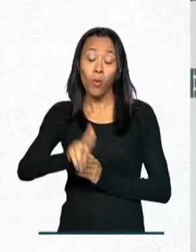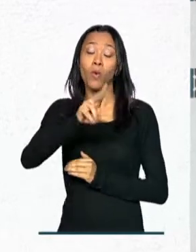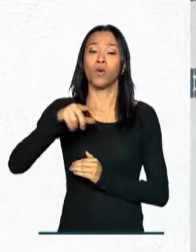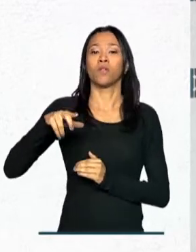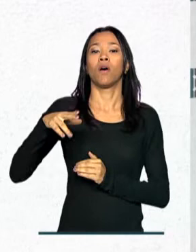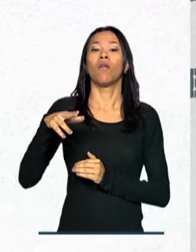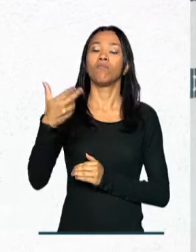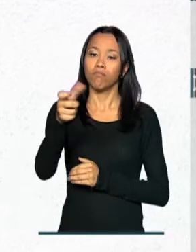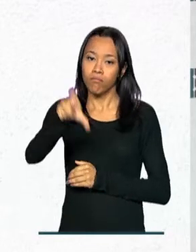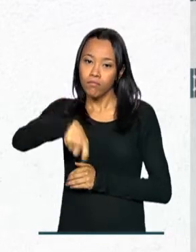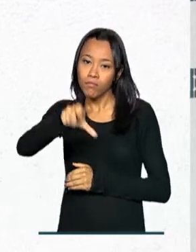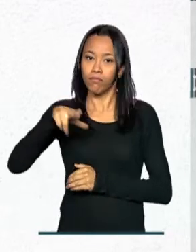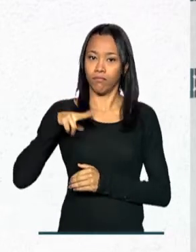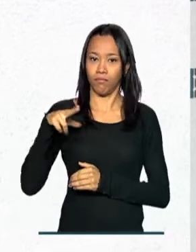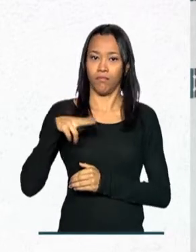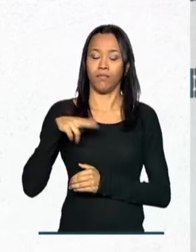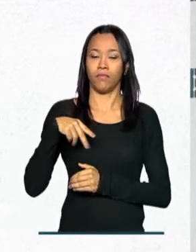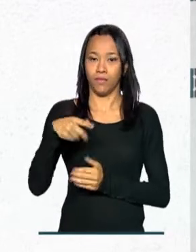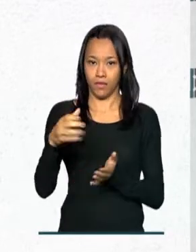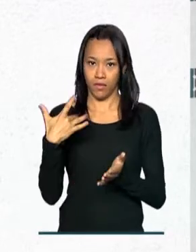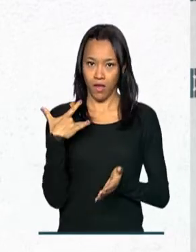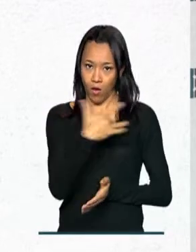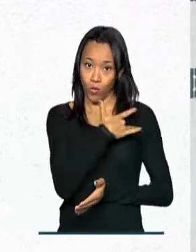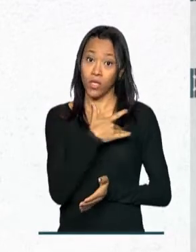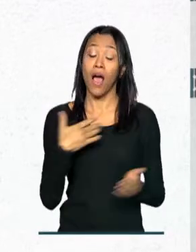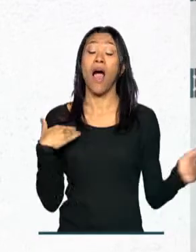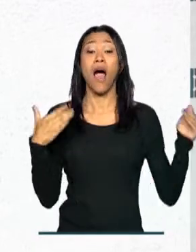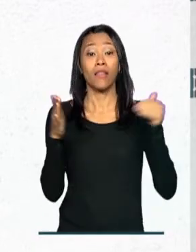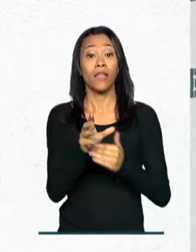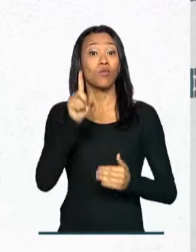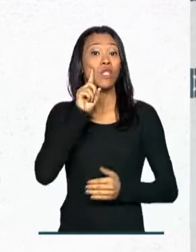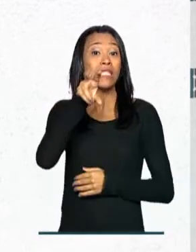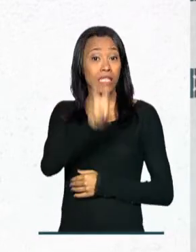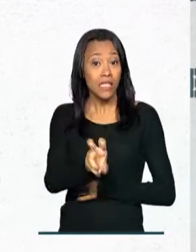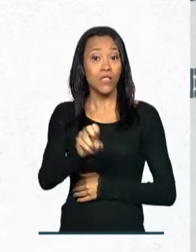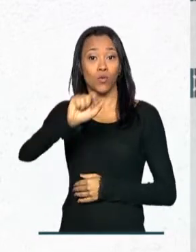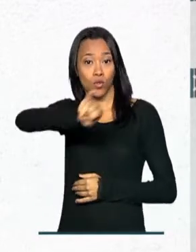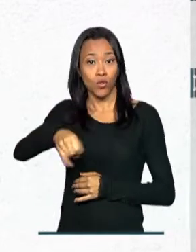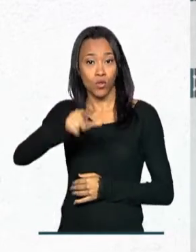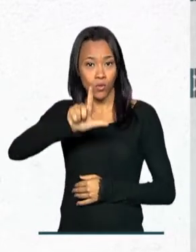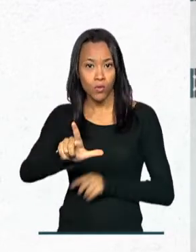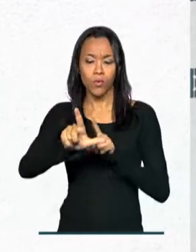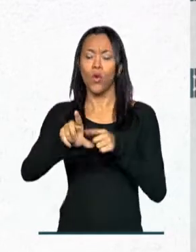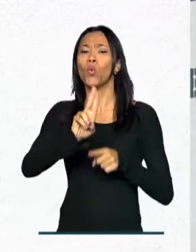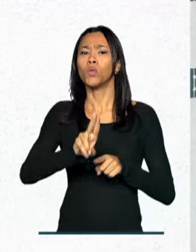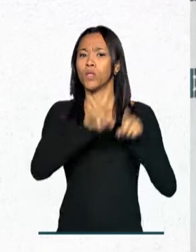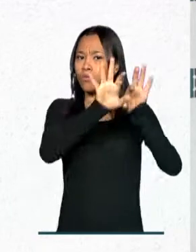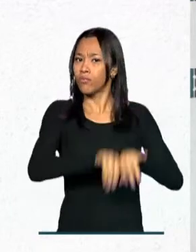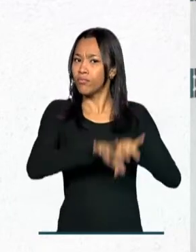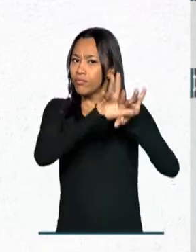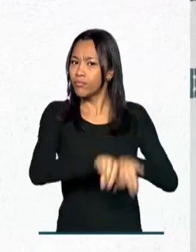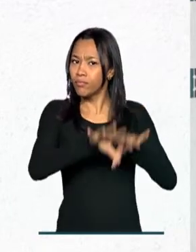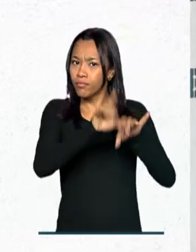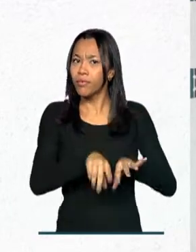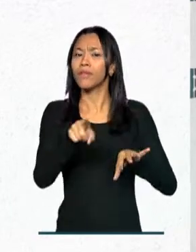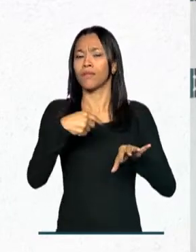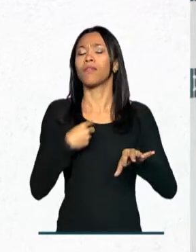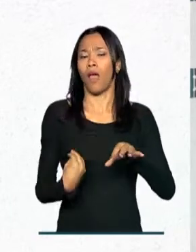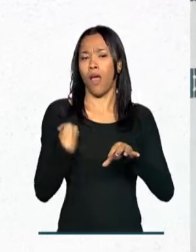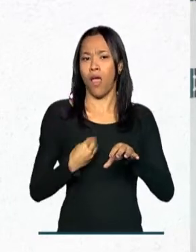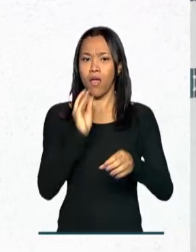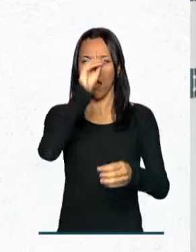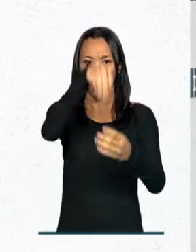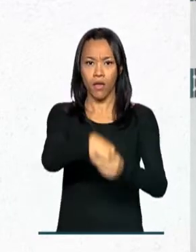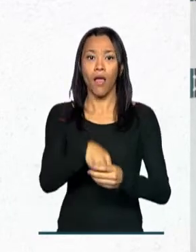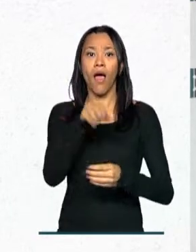e críticas deve ser feito até o dia 5 de julho, exclusivamente por meio de formulário eletrônico disponível no portal